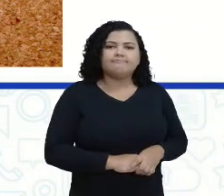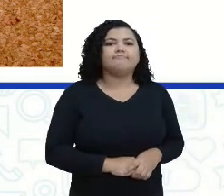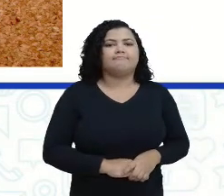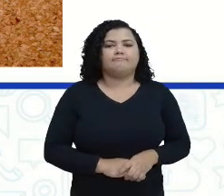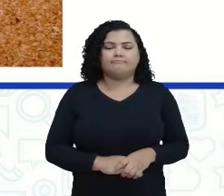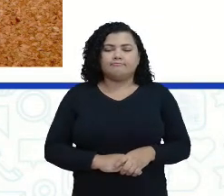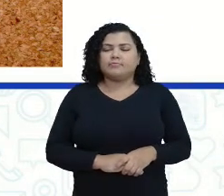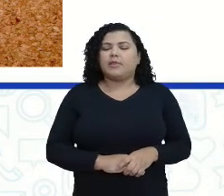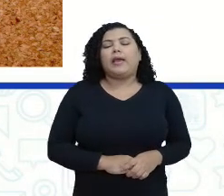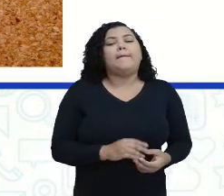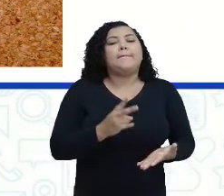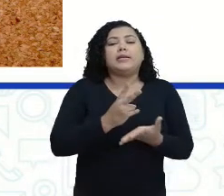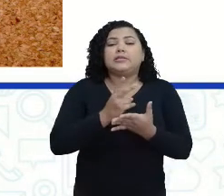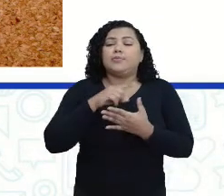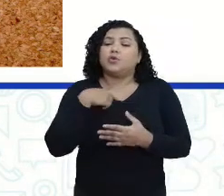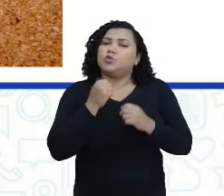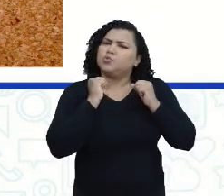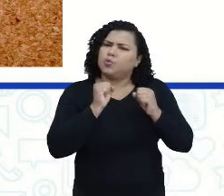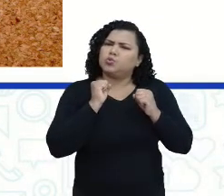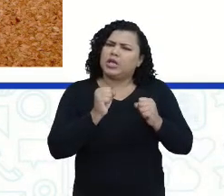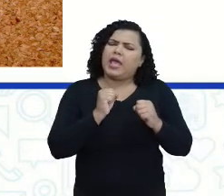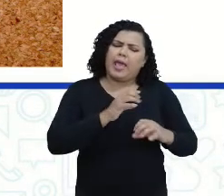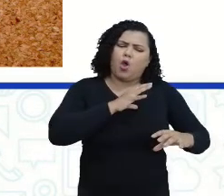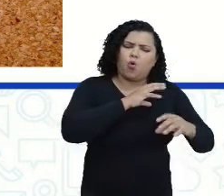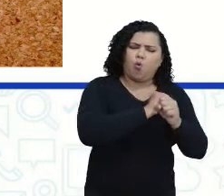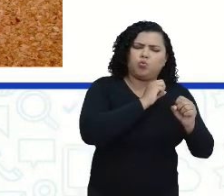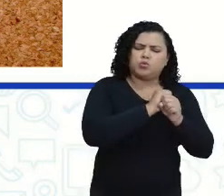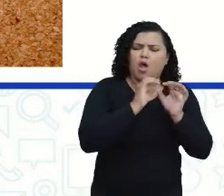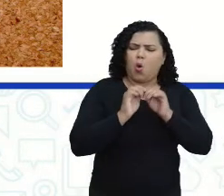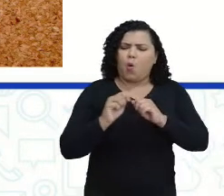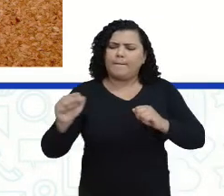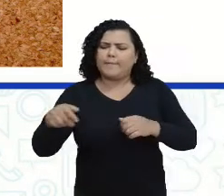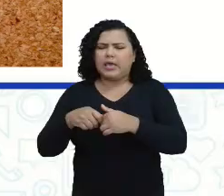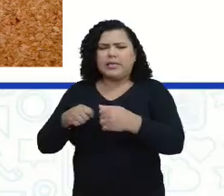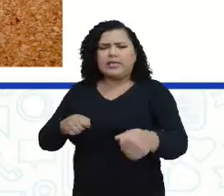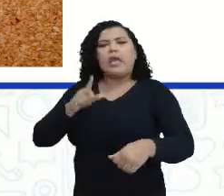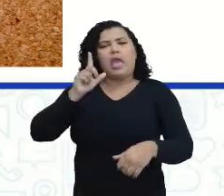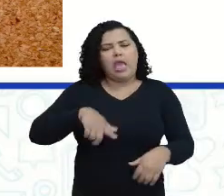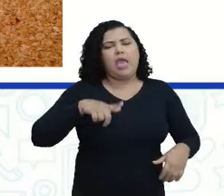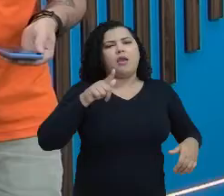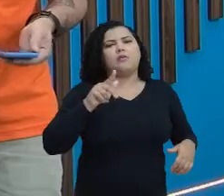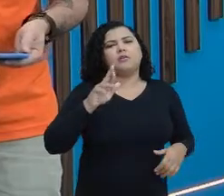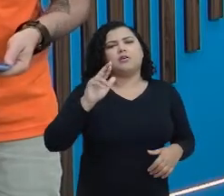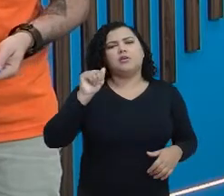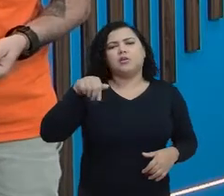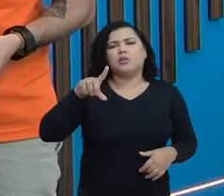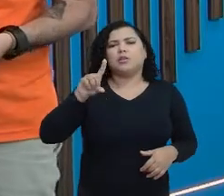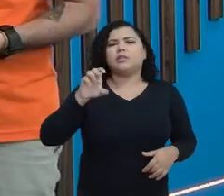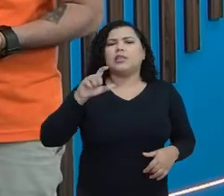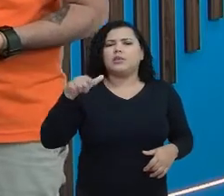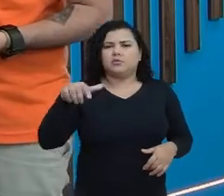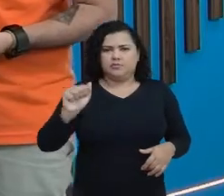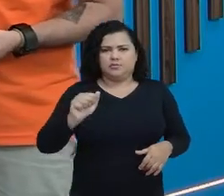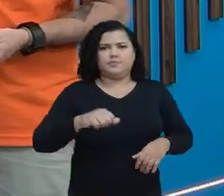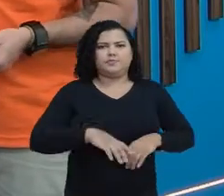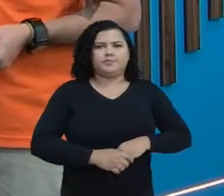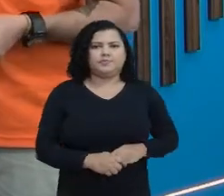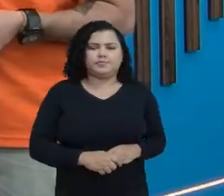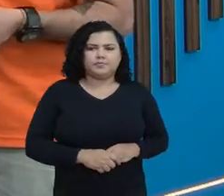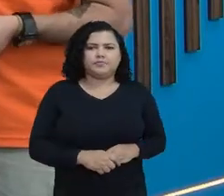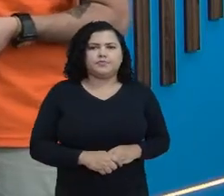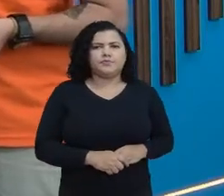toda situação que a gente puder medir ou contar, a gente vai dizer que isso é uma grandeza, tá certo?